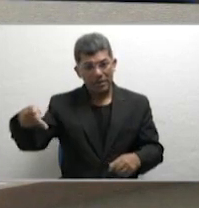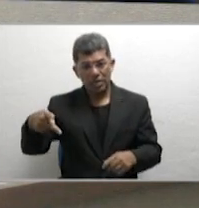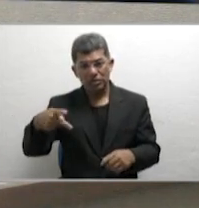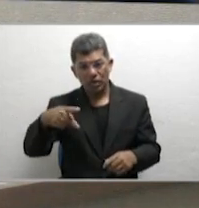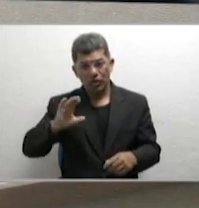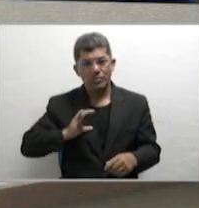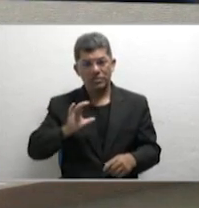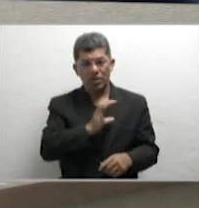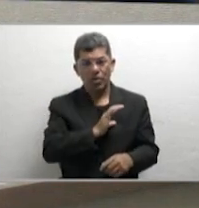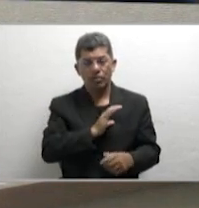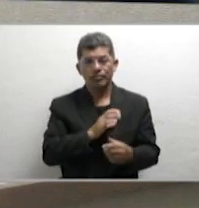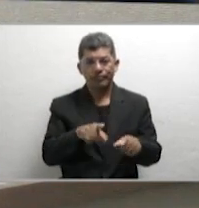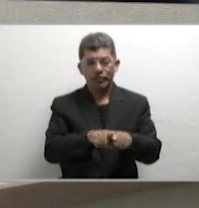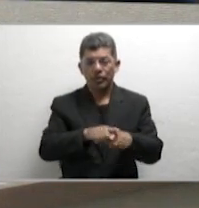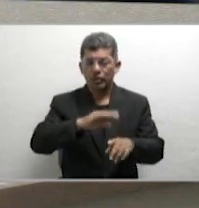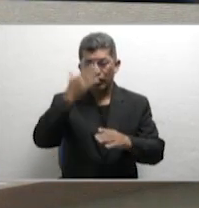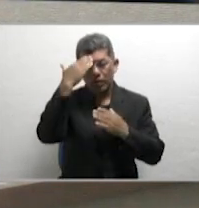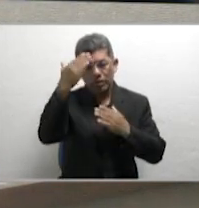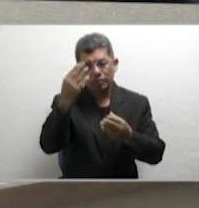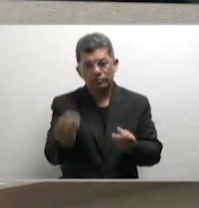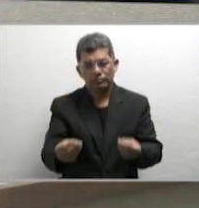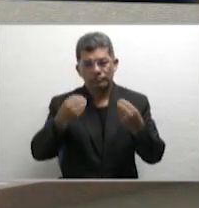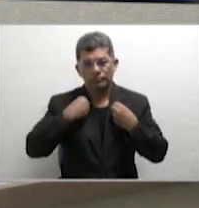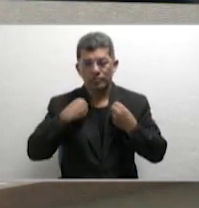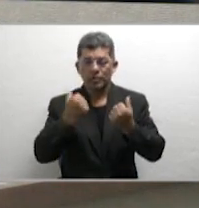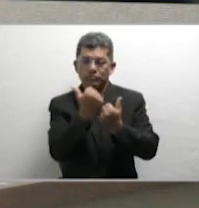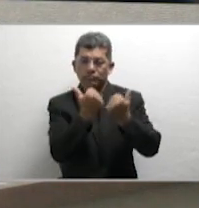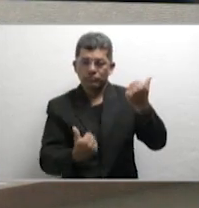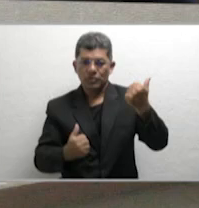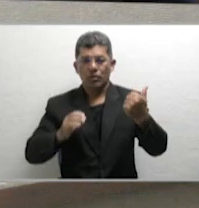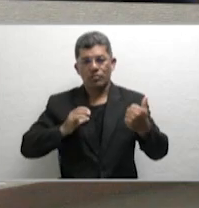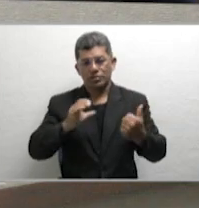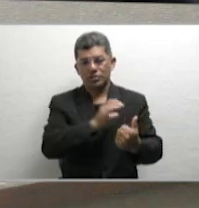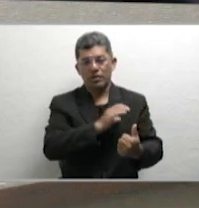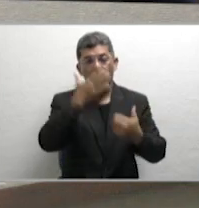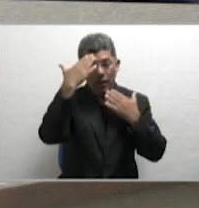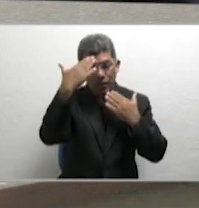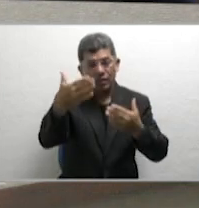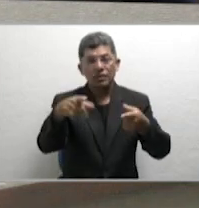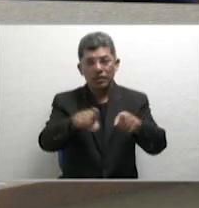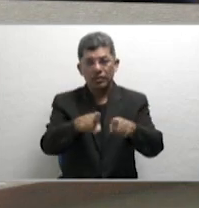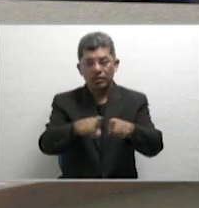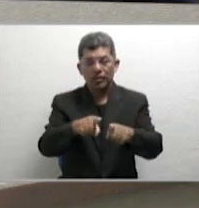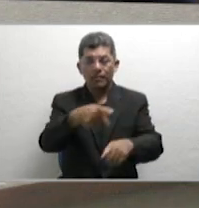agradeço a todos aqueles que estão compondo esta comissão, agradeço também a